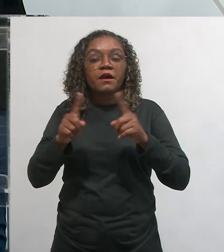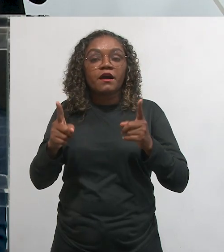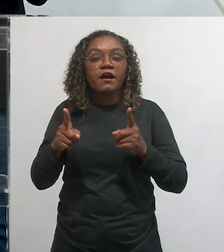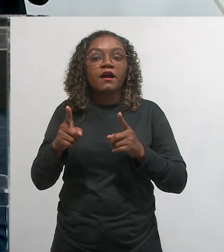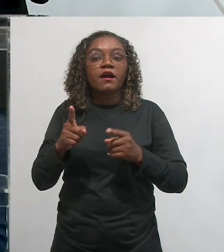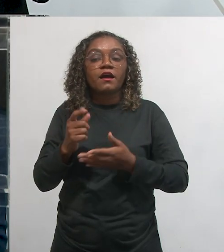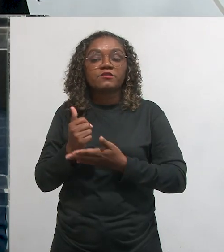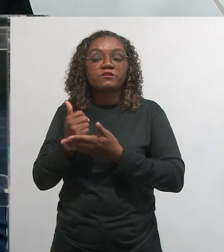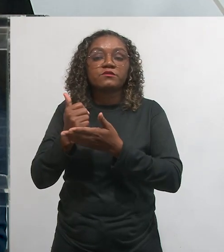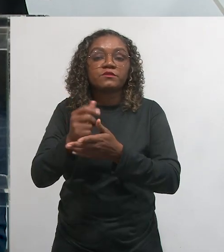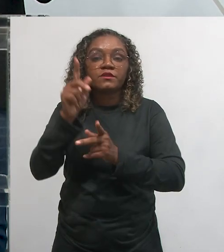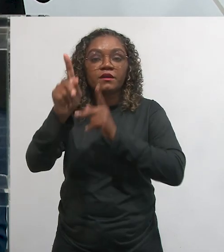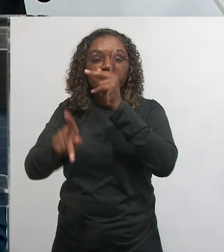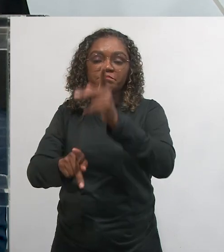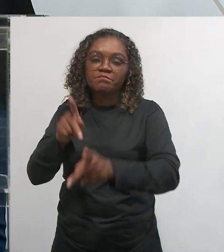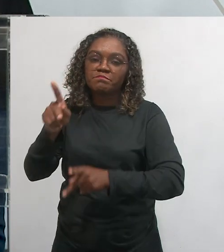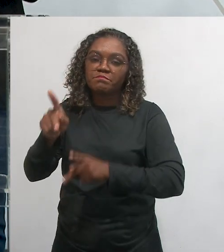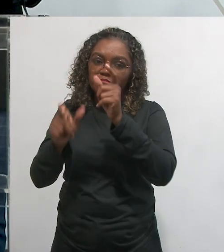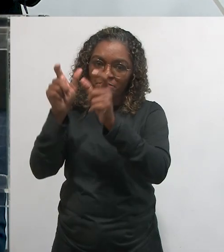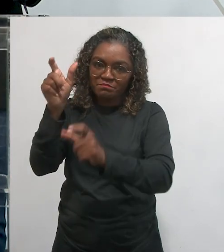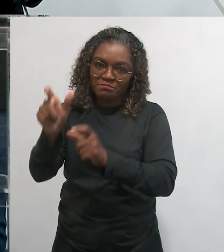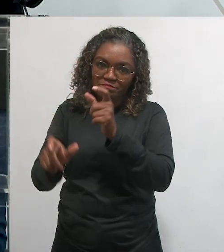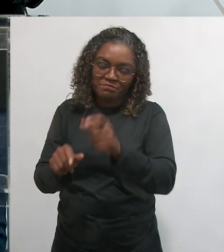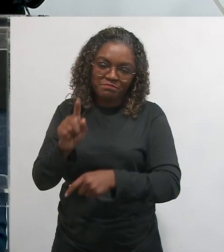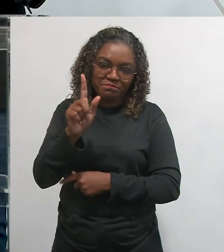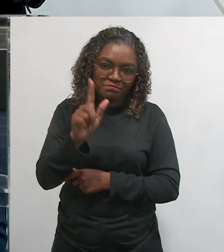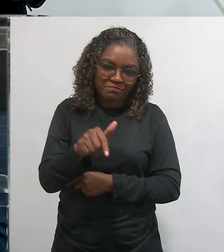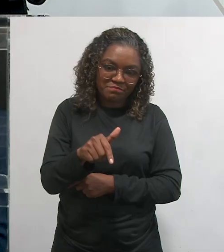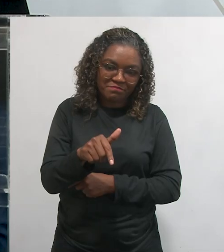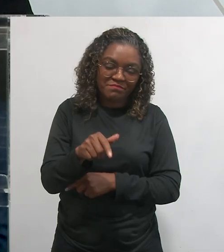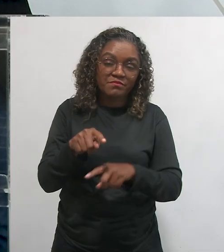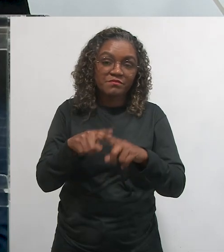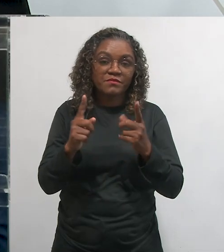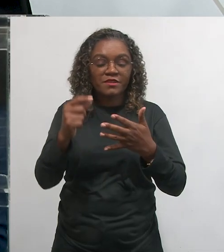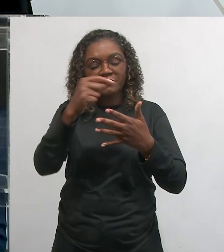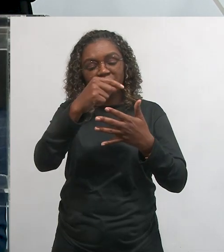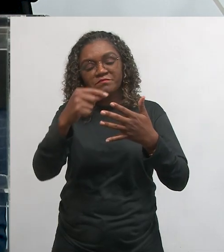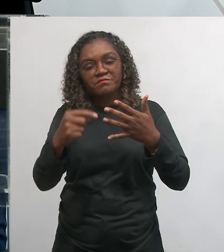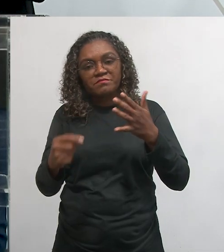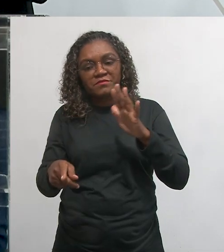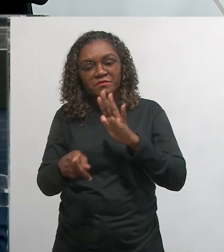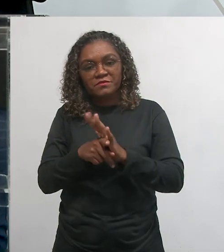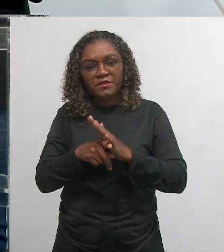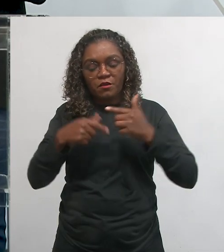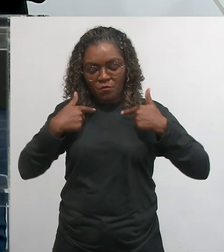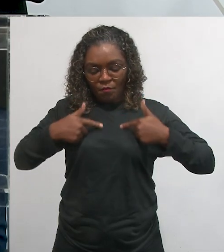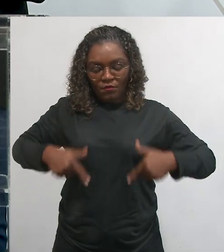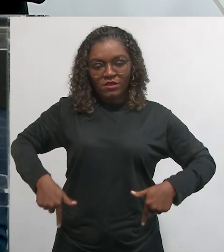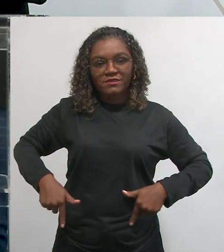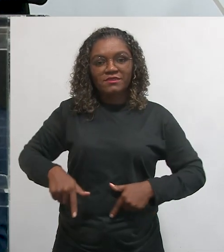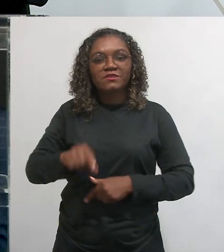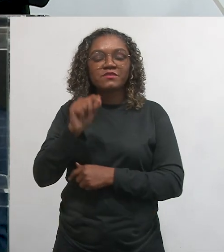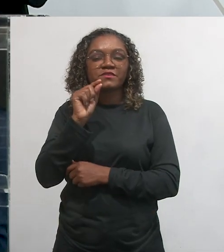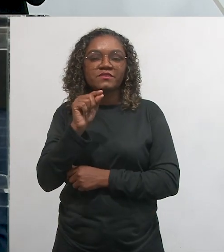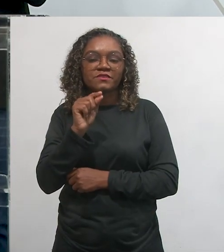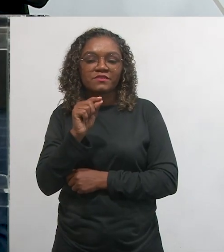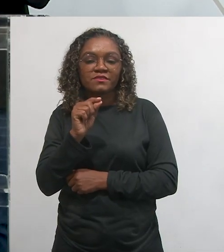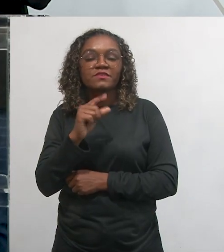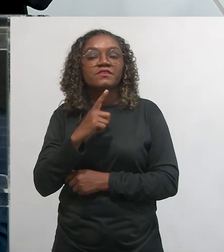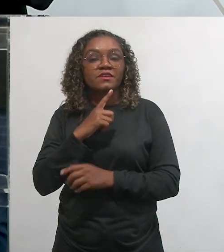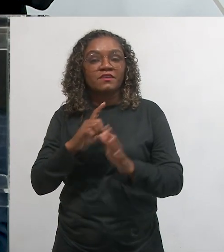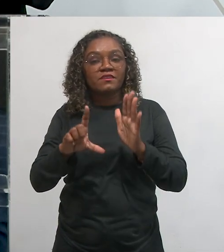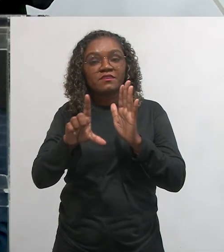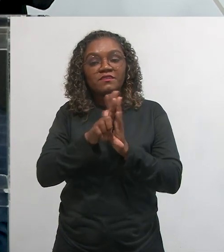leis boas não para si mesmo, mas para o povo. E esse princípio da impessoalidade entrou depois